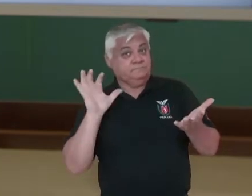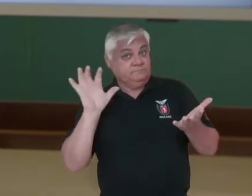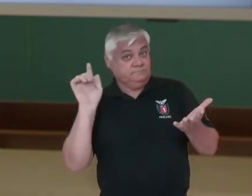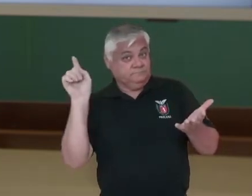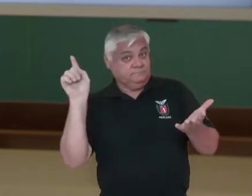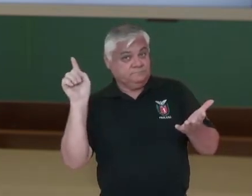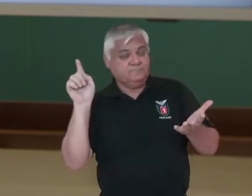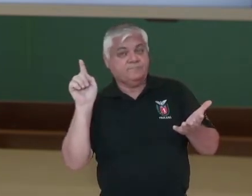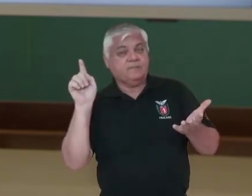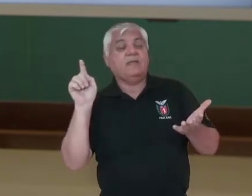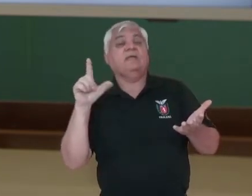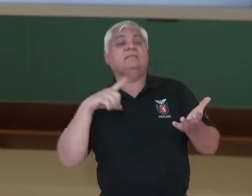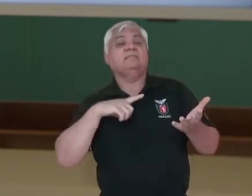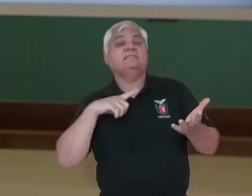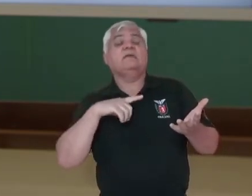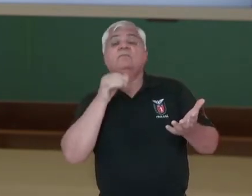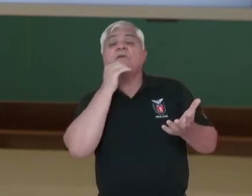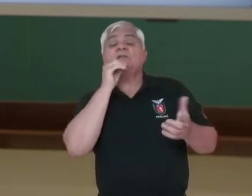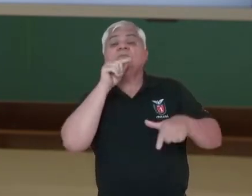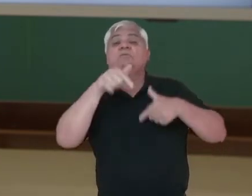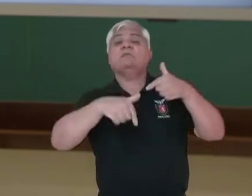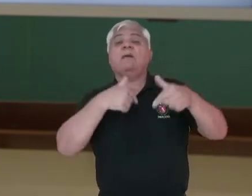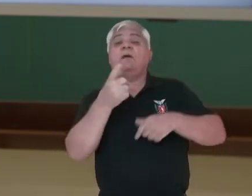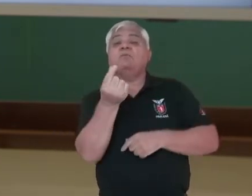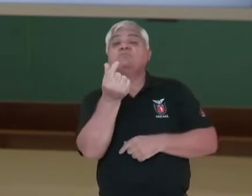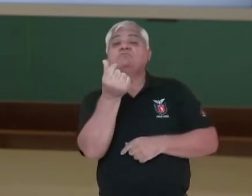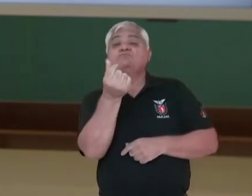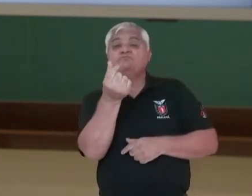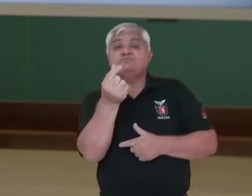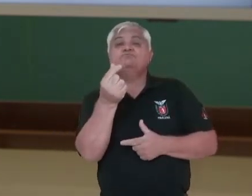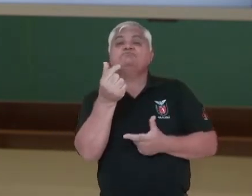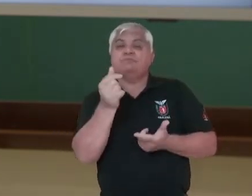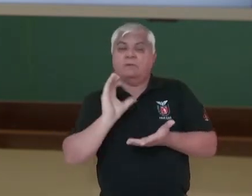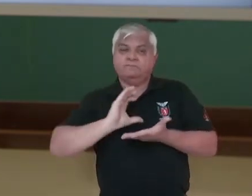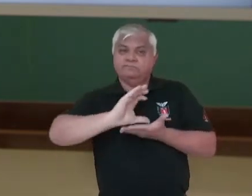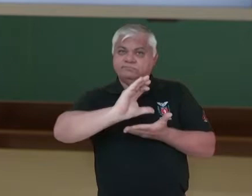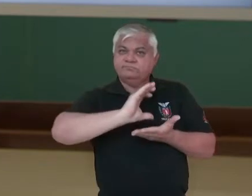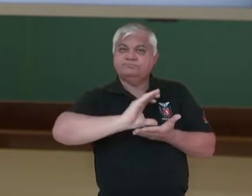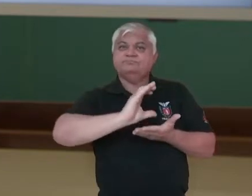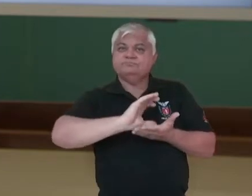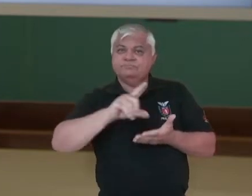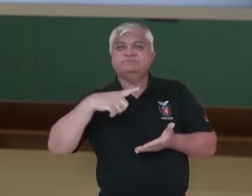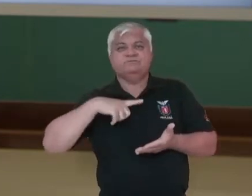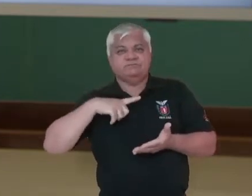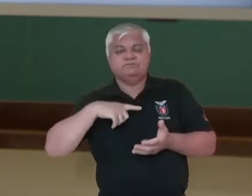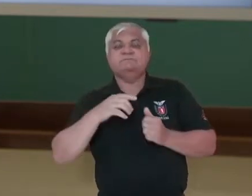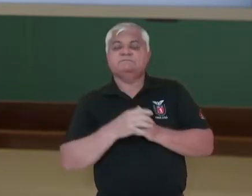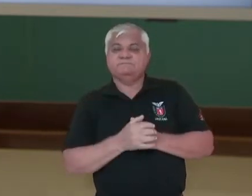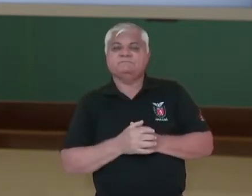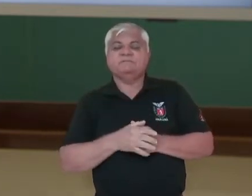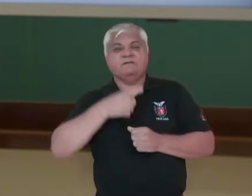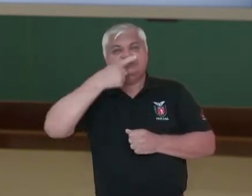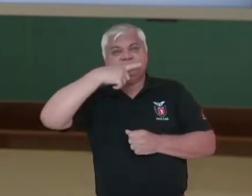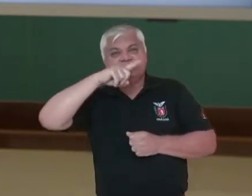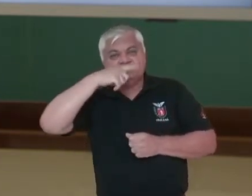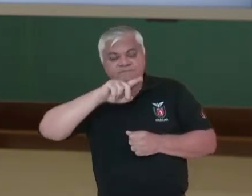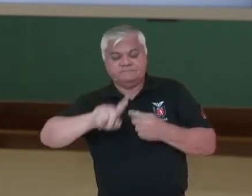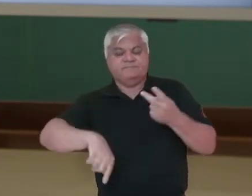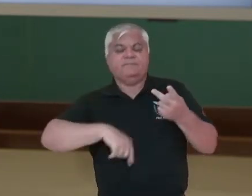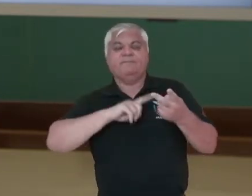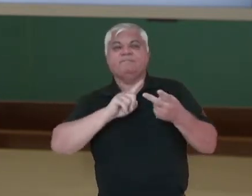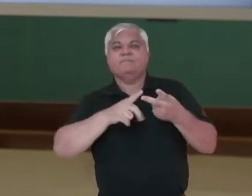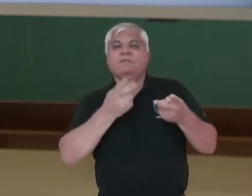aqui. Quando eu falo de atividade econômica, é aquilo que gera algum recurso financeiro. Então, a produção de cana-de-açúcar,